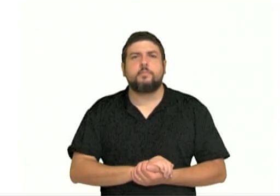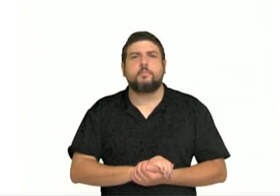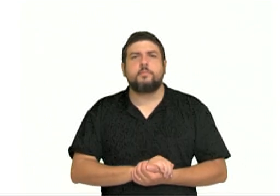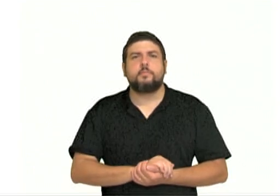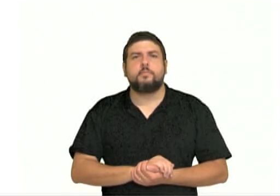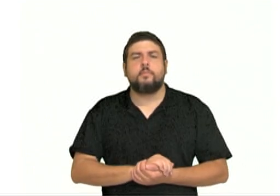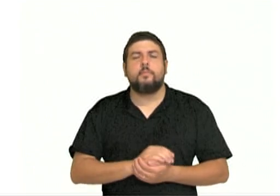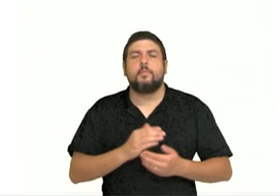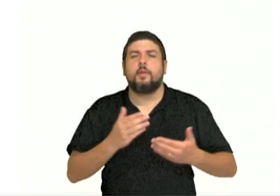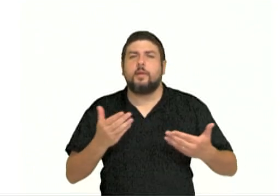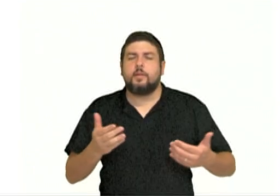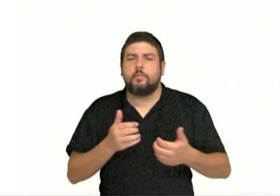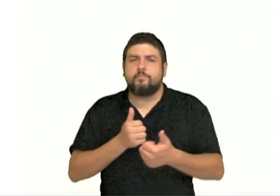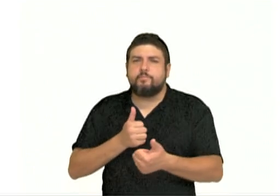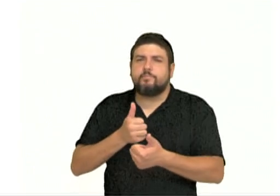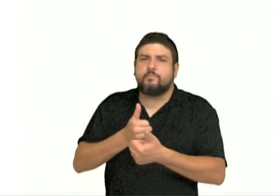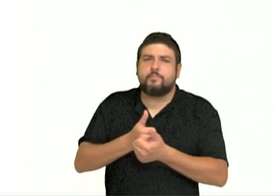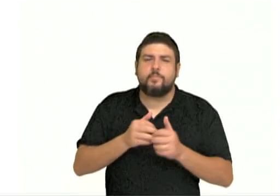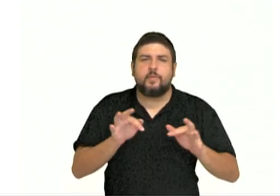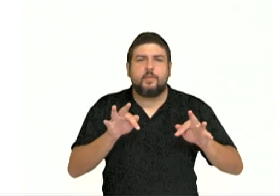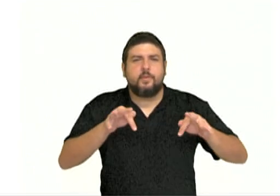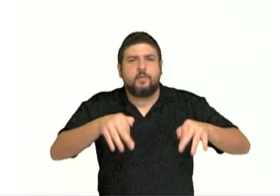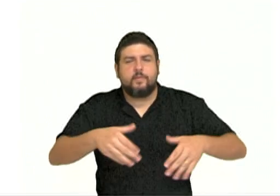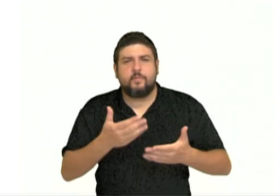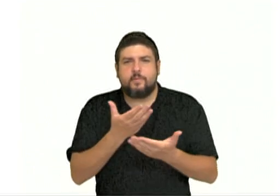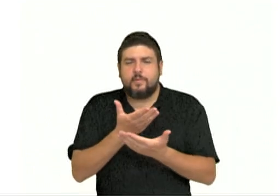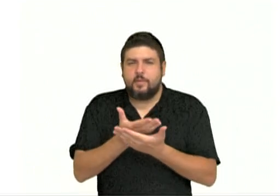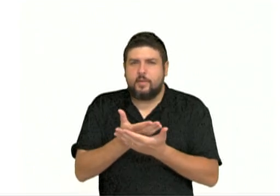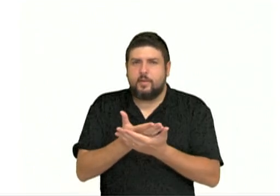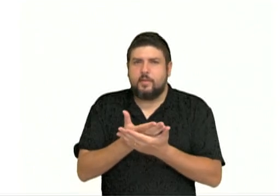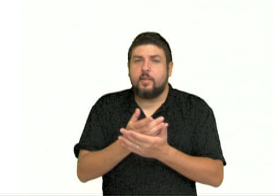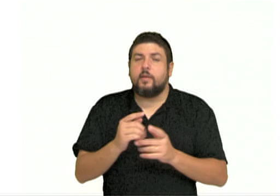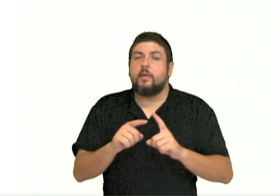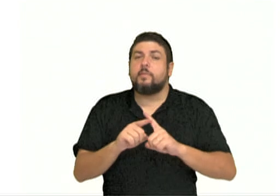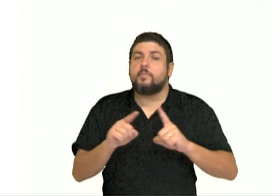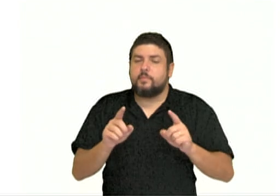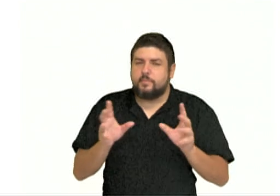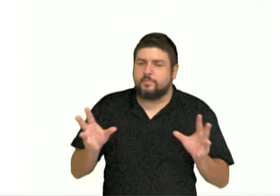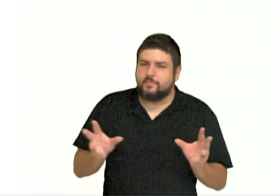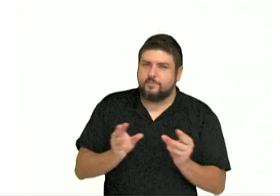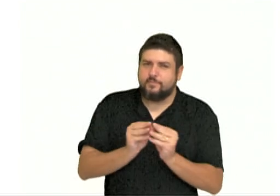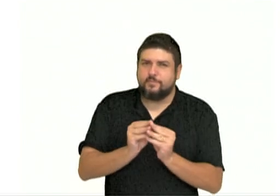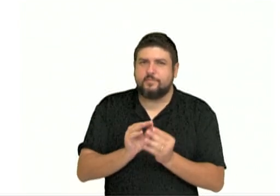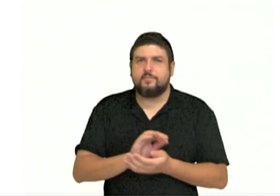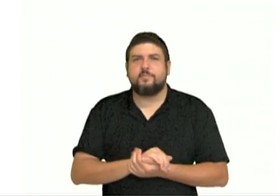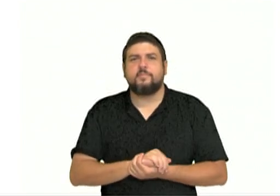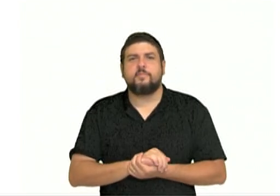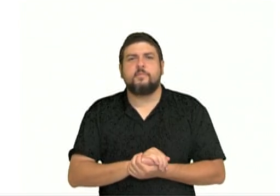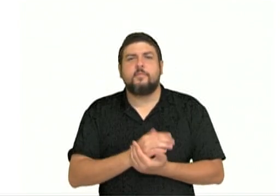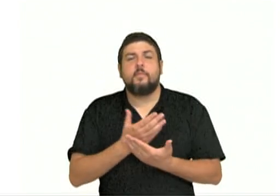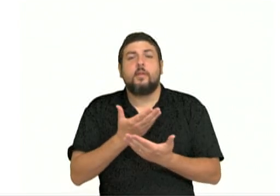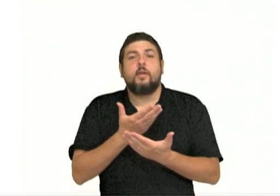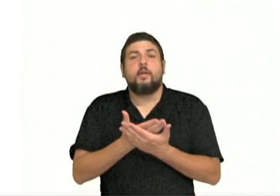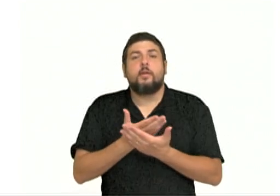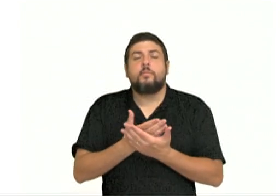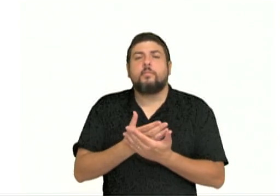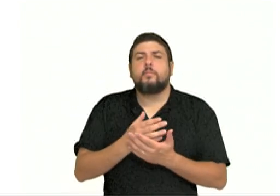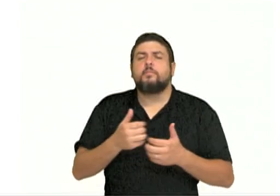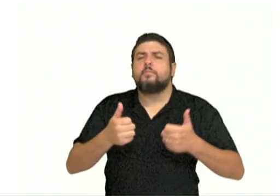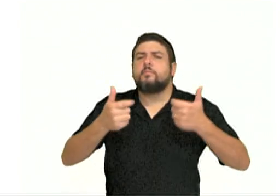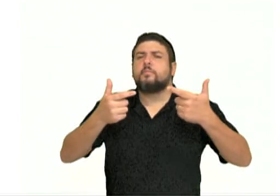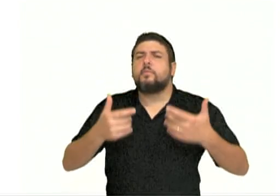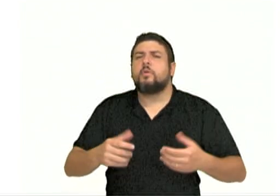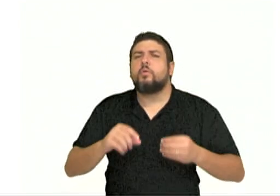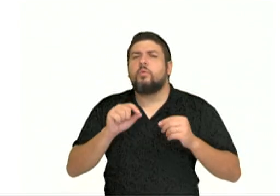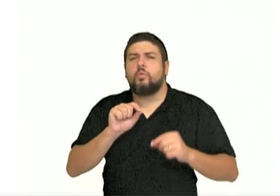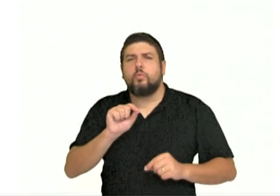então, chegamos ao final desta aula e a nossa retomada. Então, nós falamos nessa aula sobre os dois movimentos